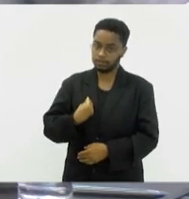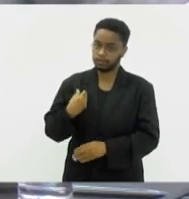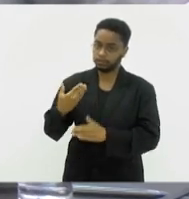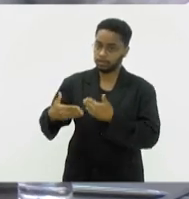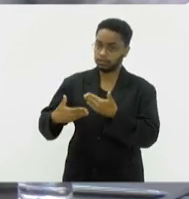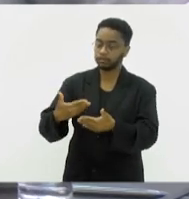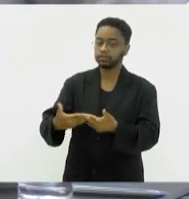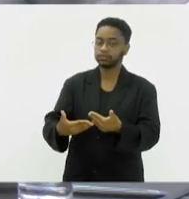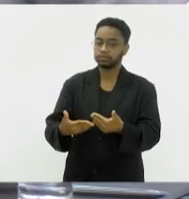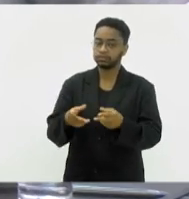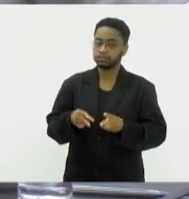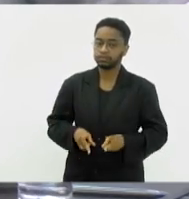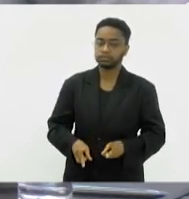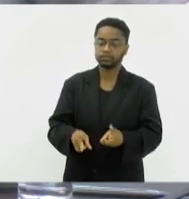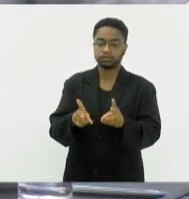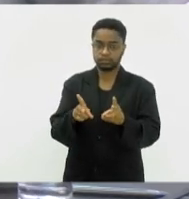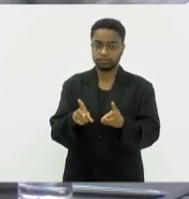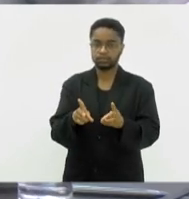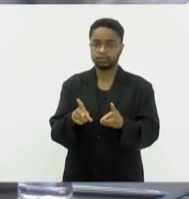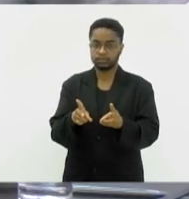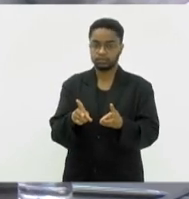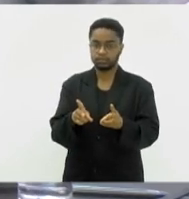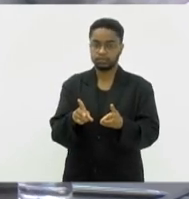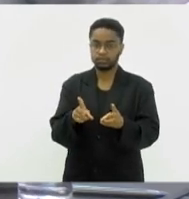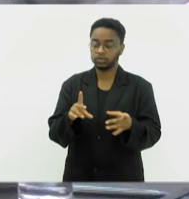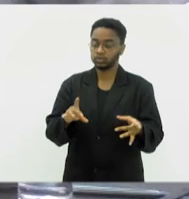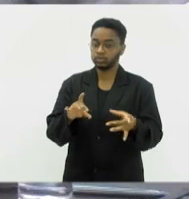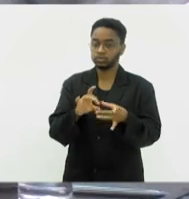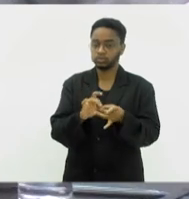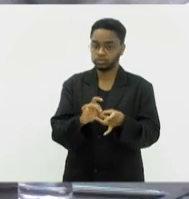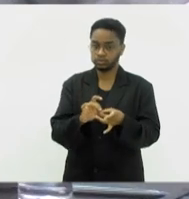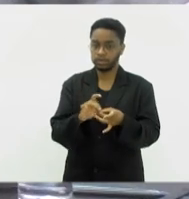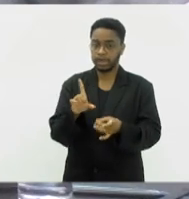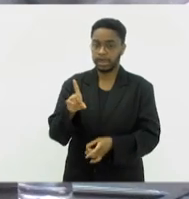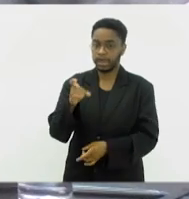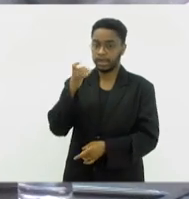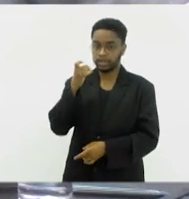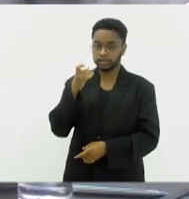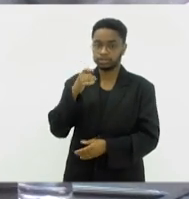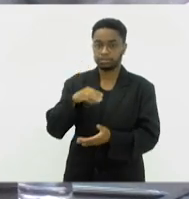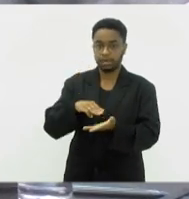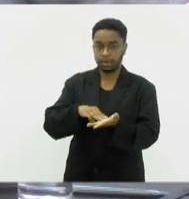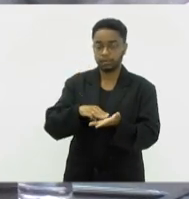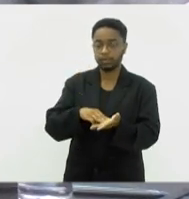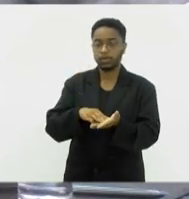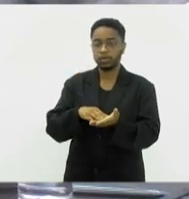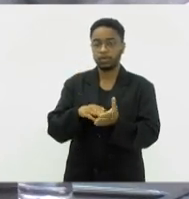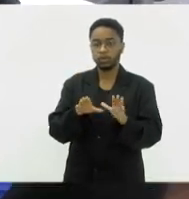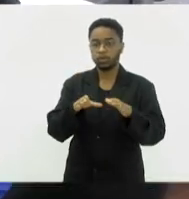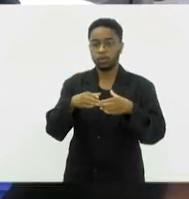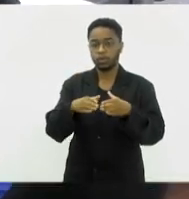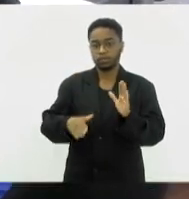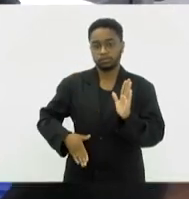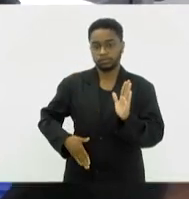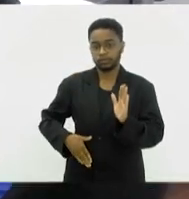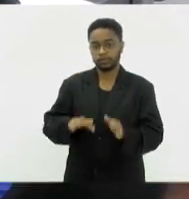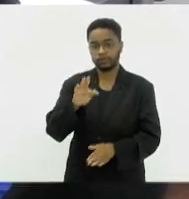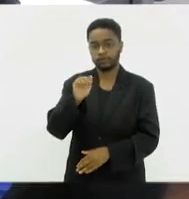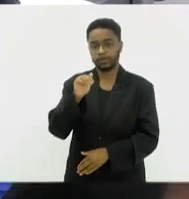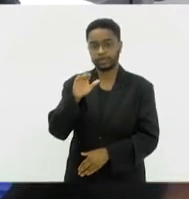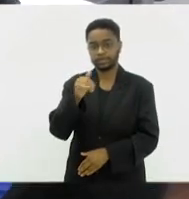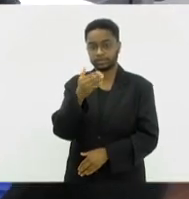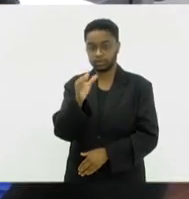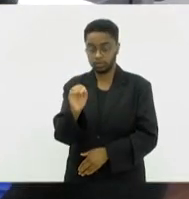permanente, constante, integral com membros, ex-membros de facções criminosas. Tanto é que existe uma